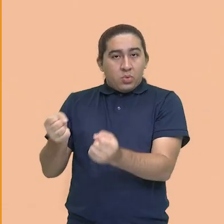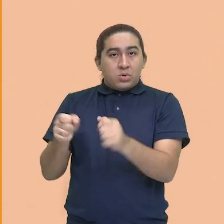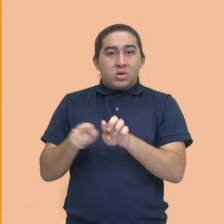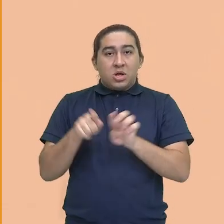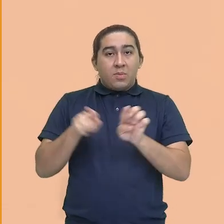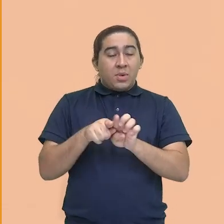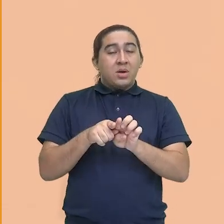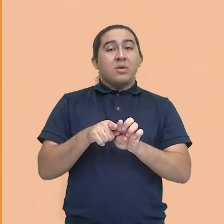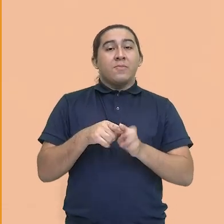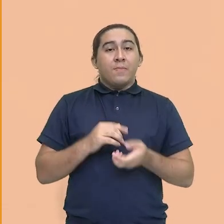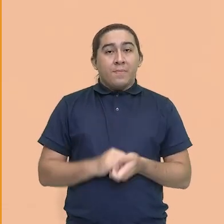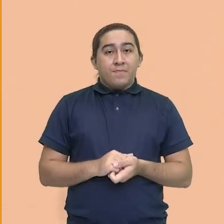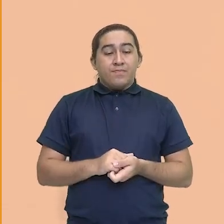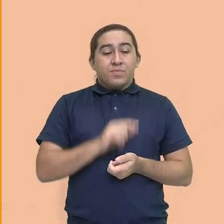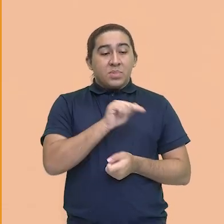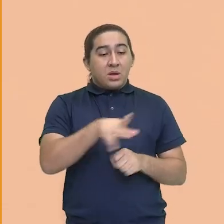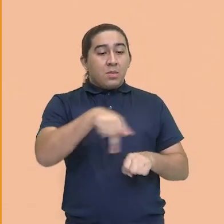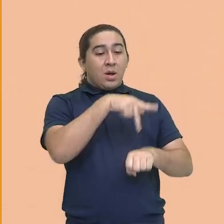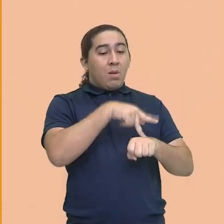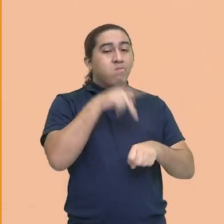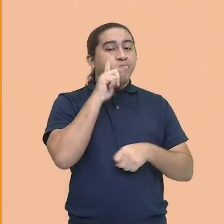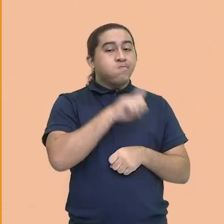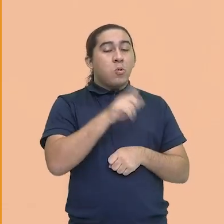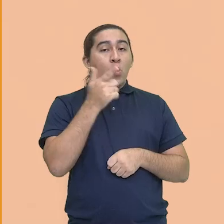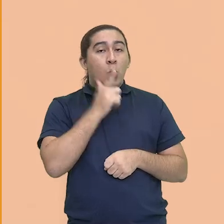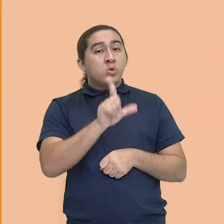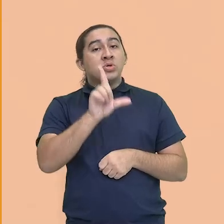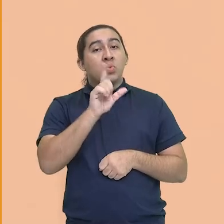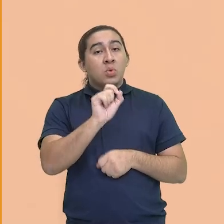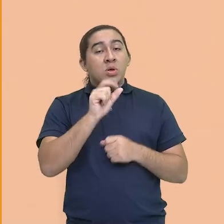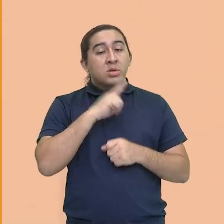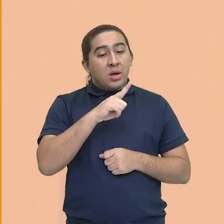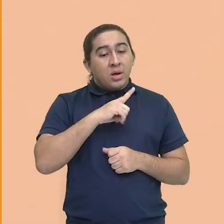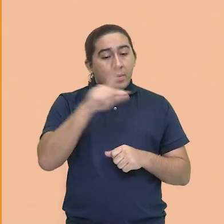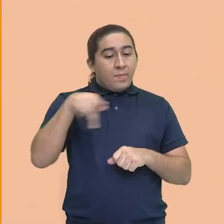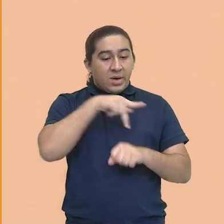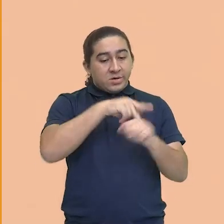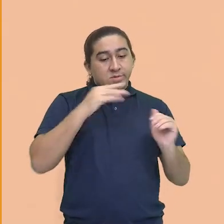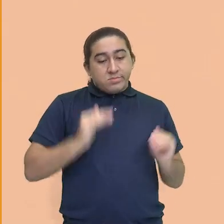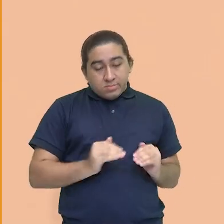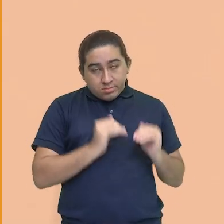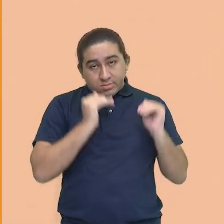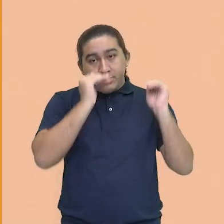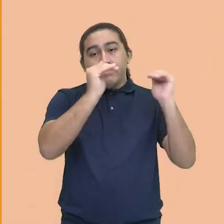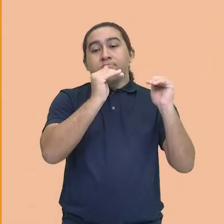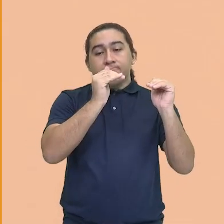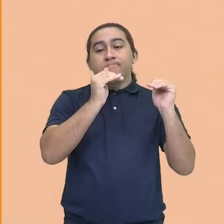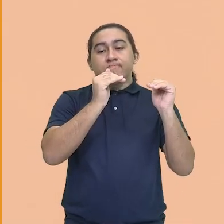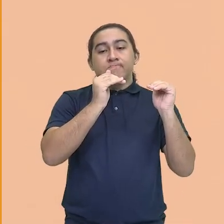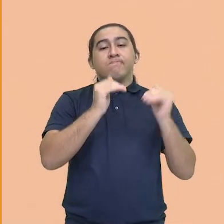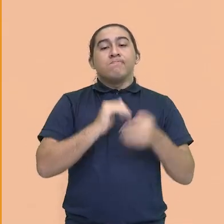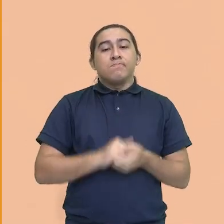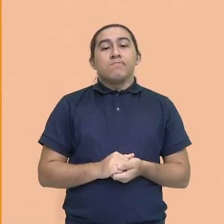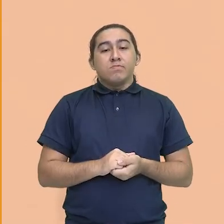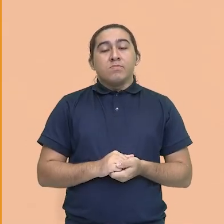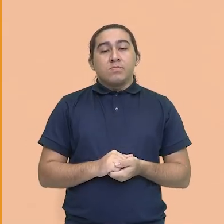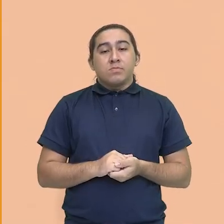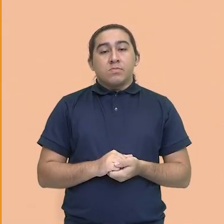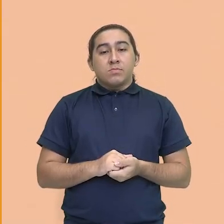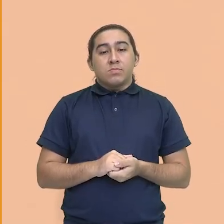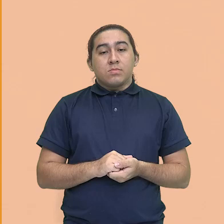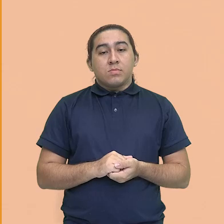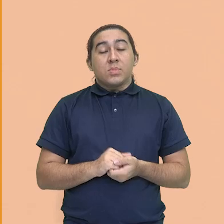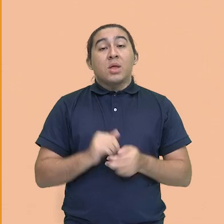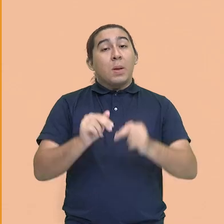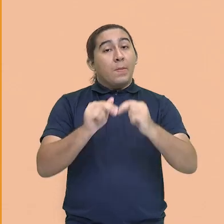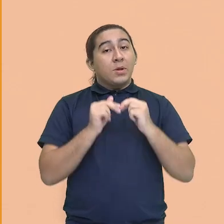nos contar. Os Estados Unidos passou a ser, né, a grande potência aí, que por enquanto é a primeira,